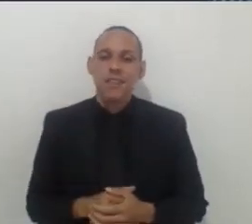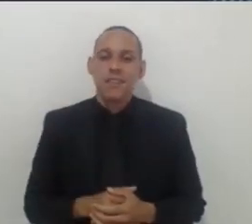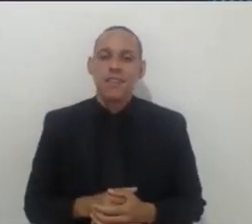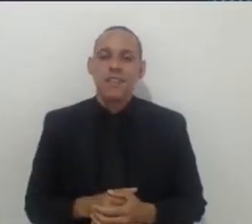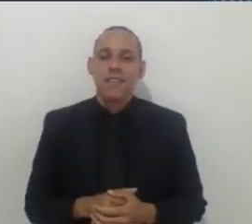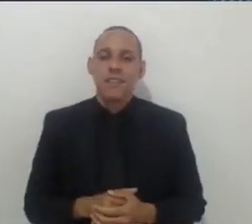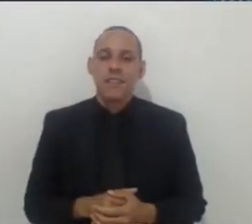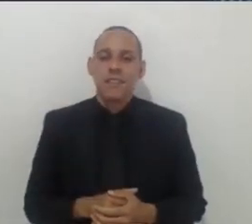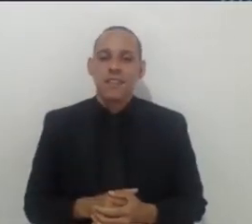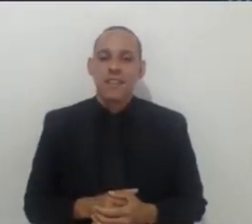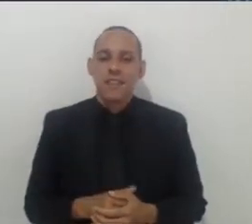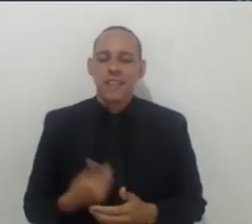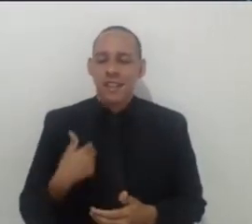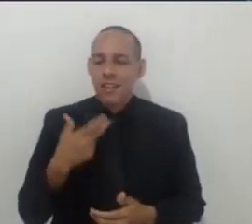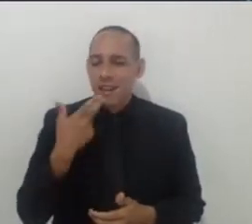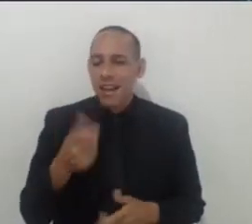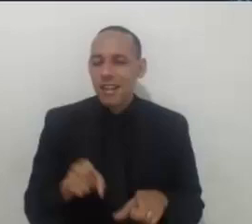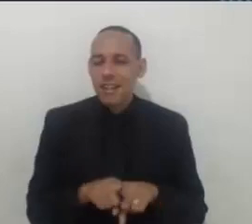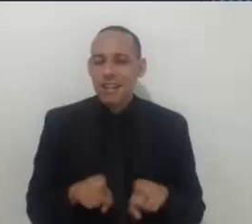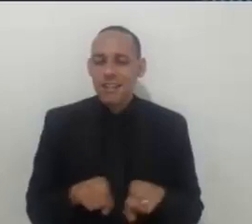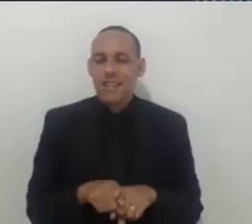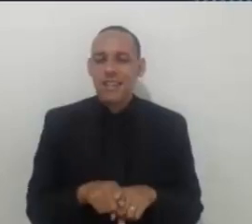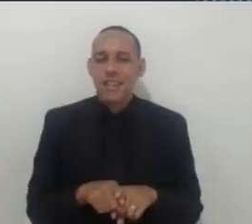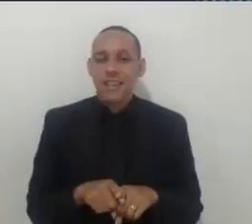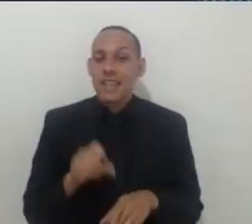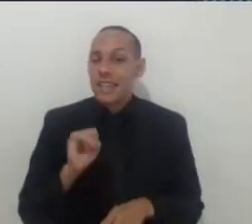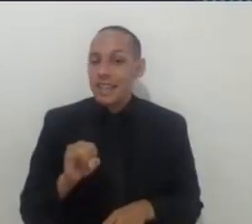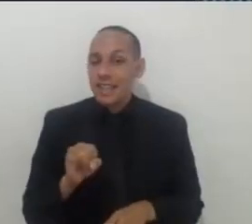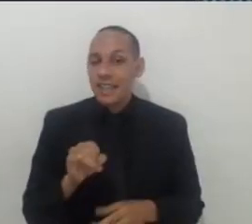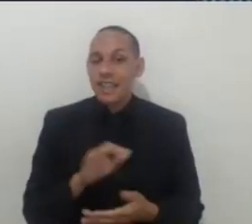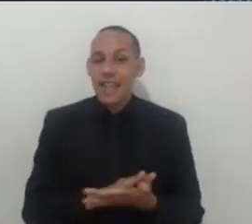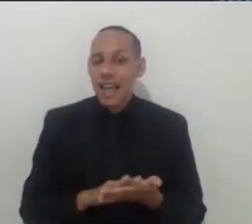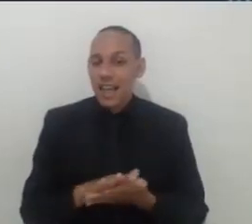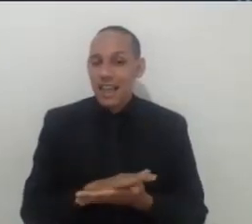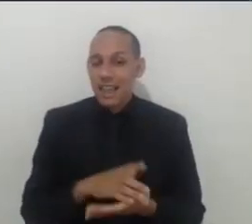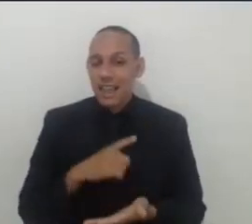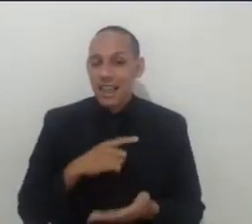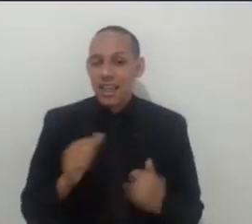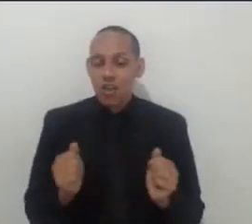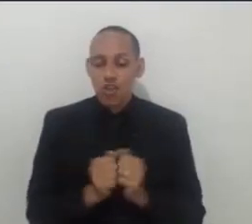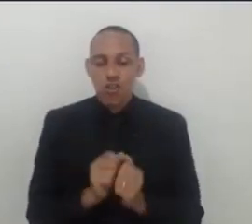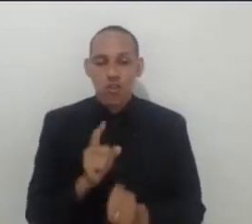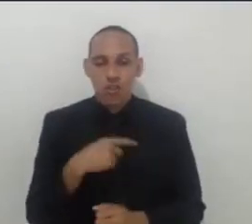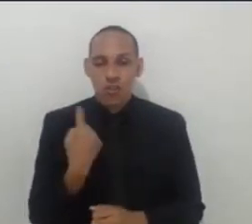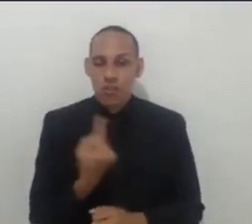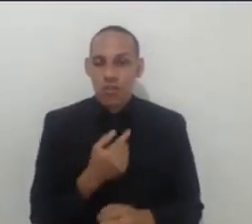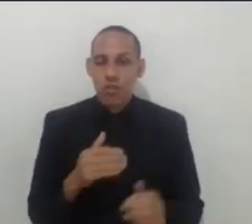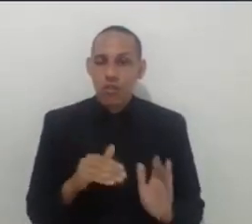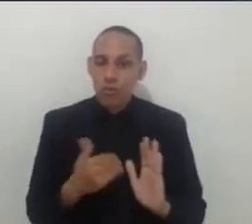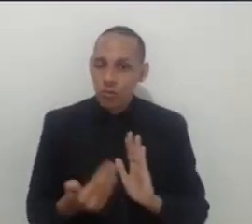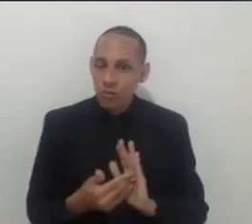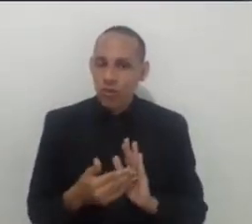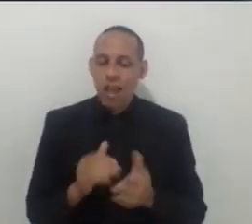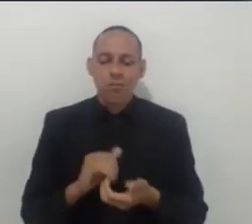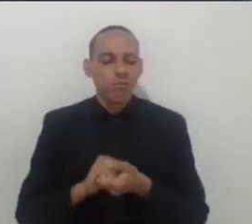inclusive eu disse lá, se nada tivesse somado a nós todos, aquele aperto de mão,